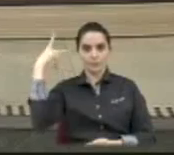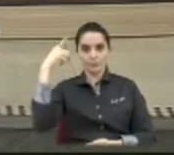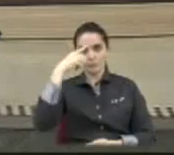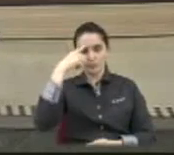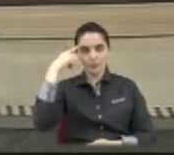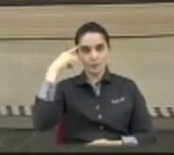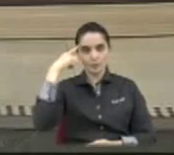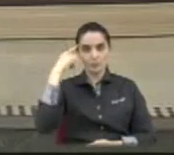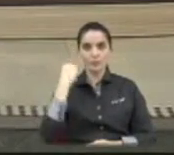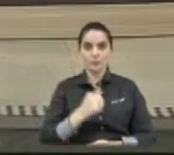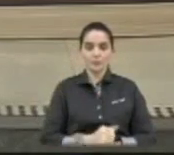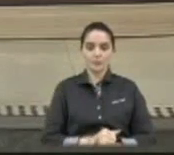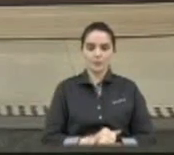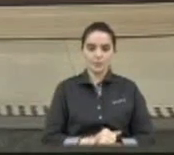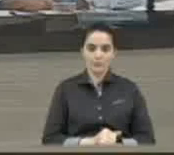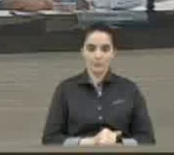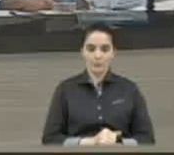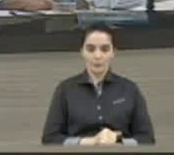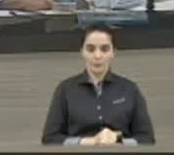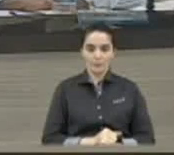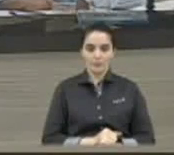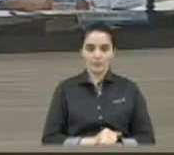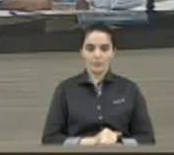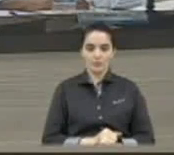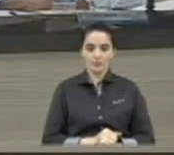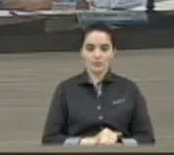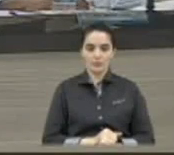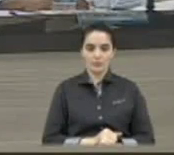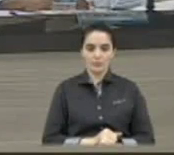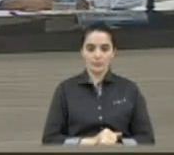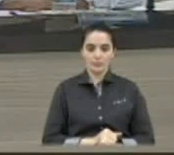doutor Júlio. Qual é o outro? É o